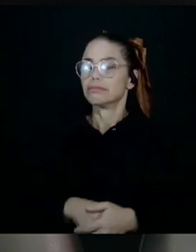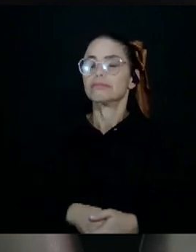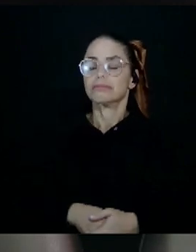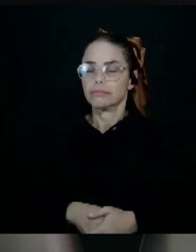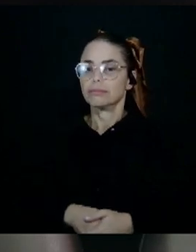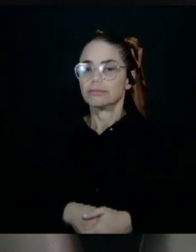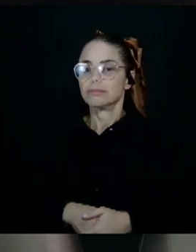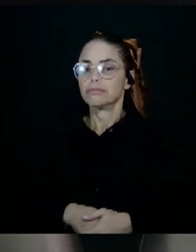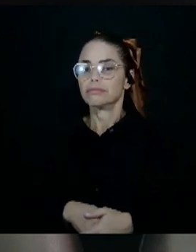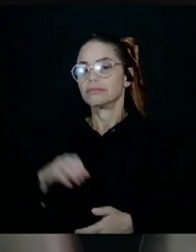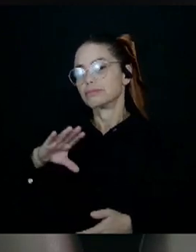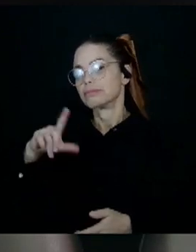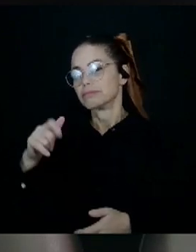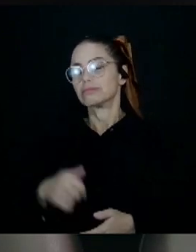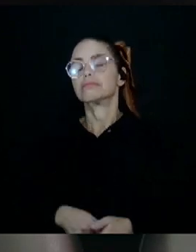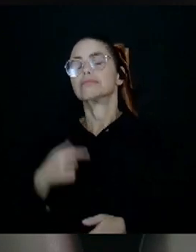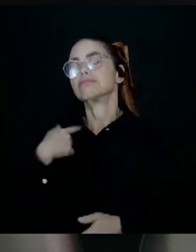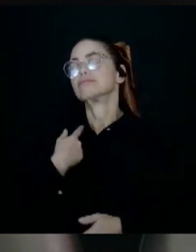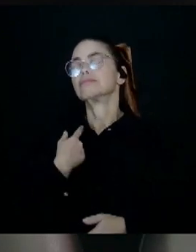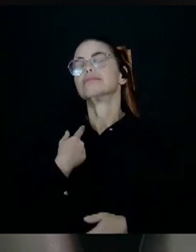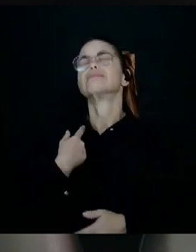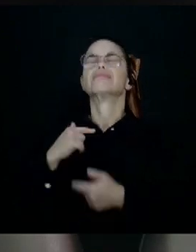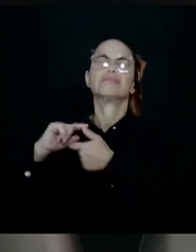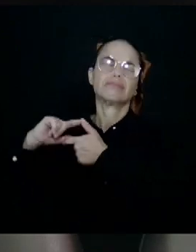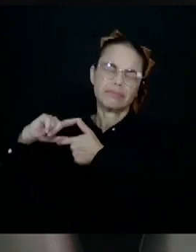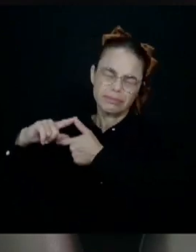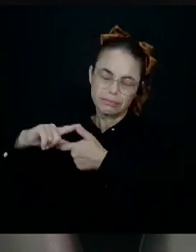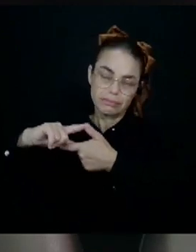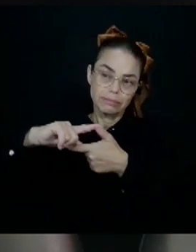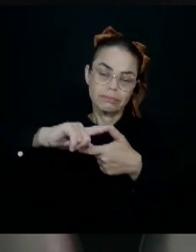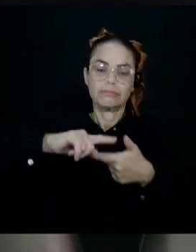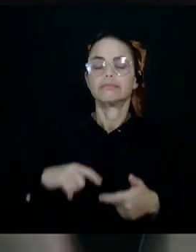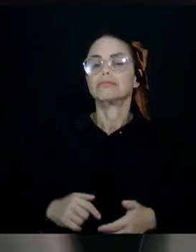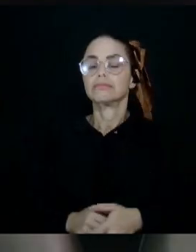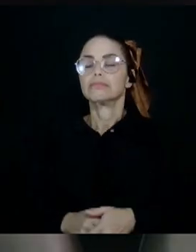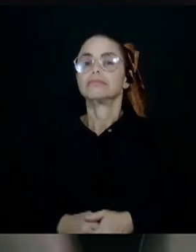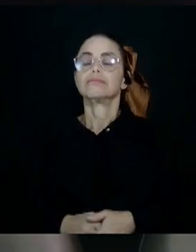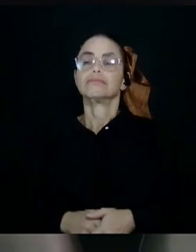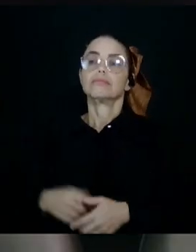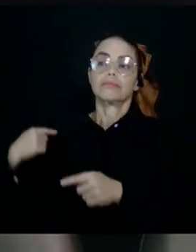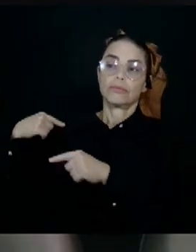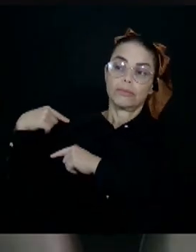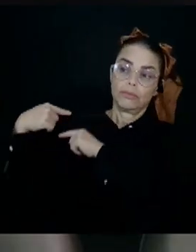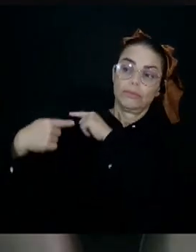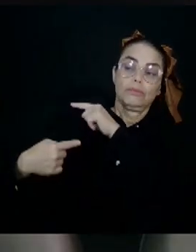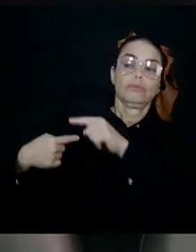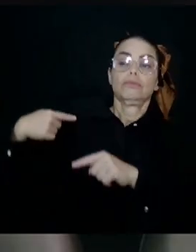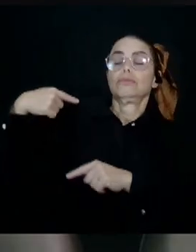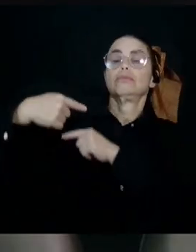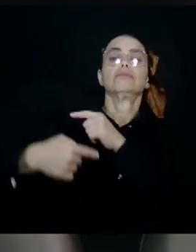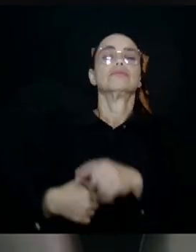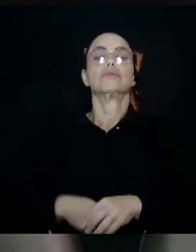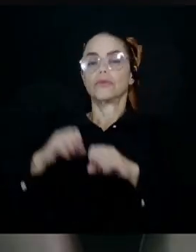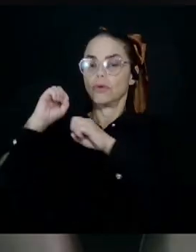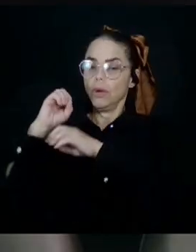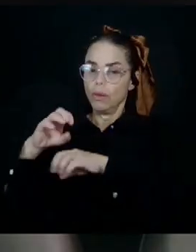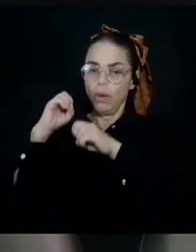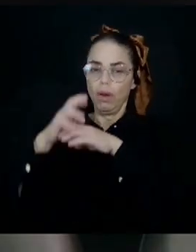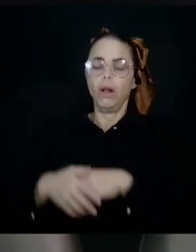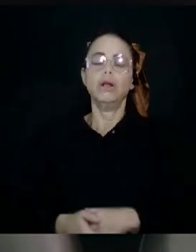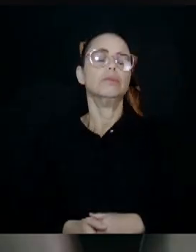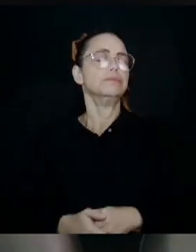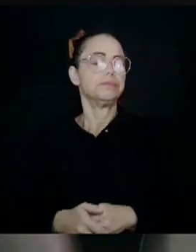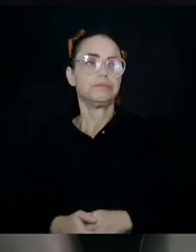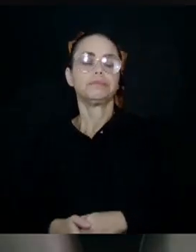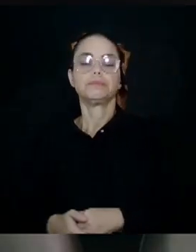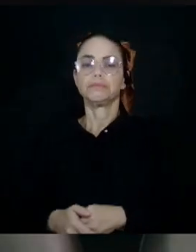tem todo um patriarcado, né, que isso vem de geração em geração, que ensinou pra gente rivalizar com